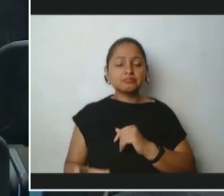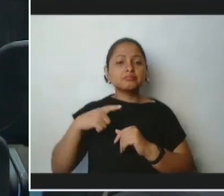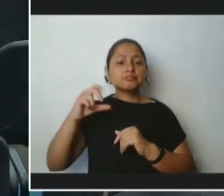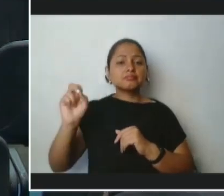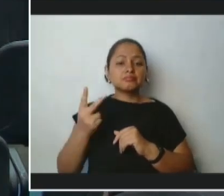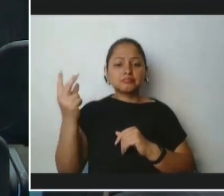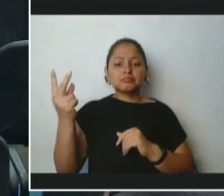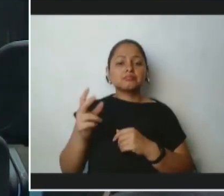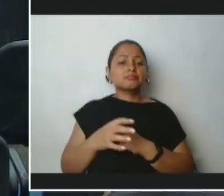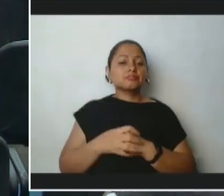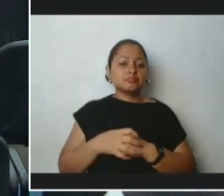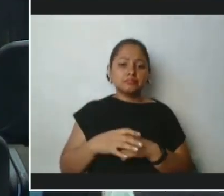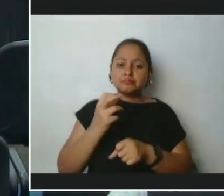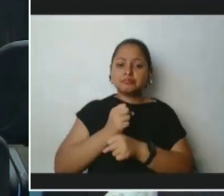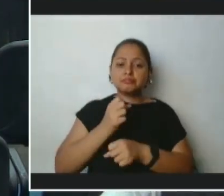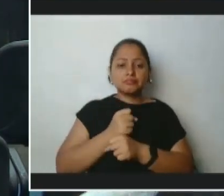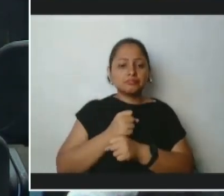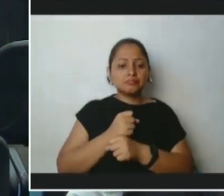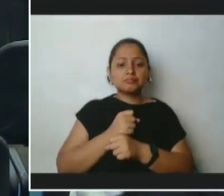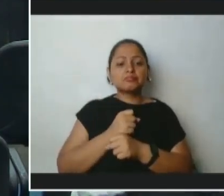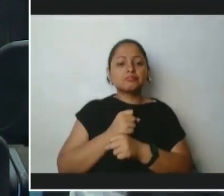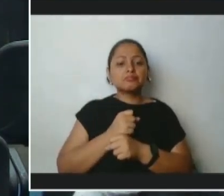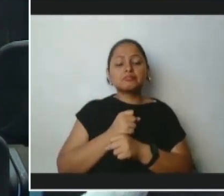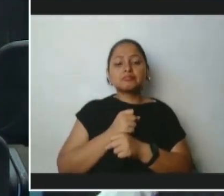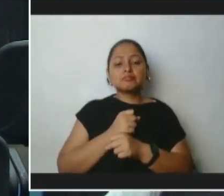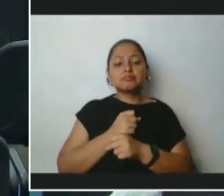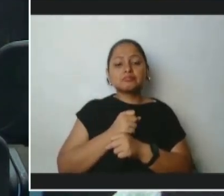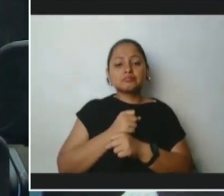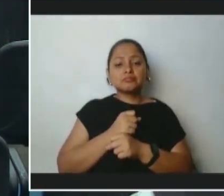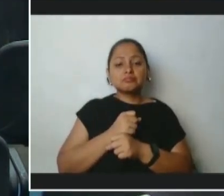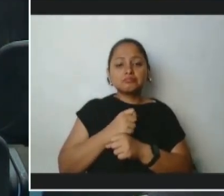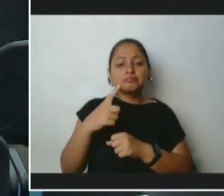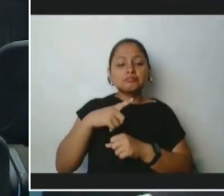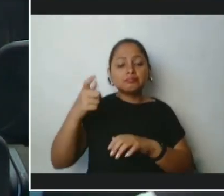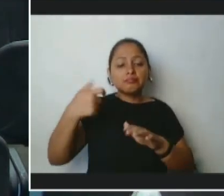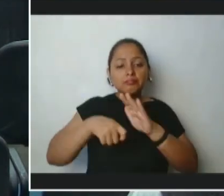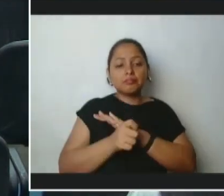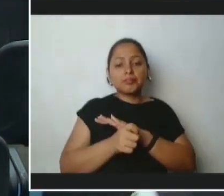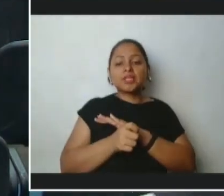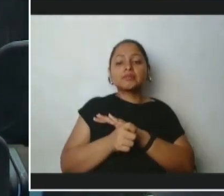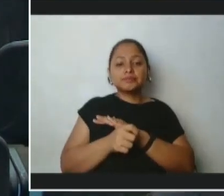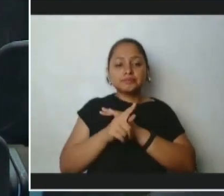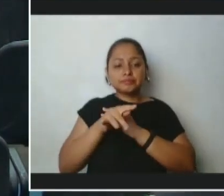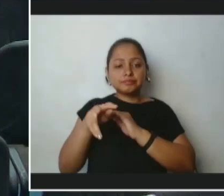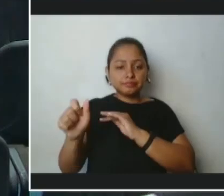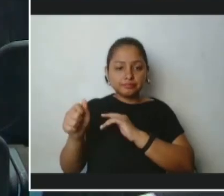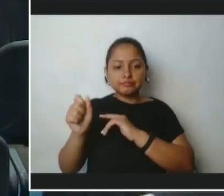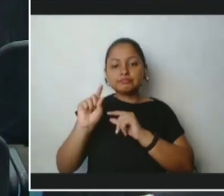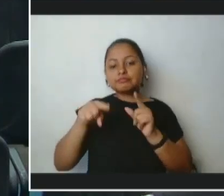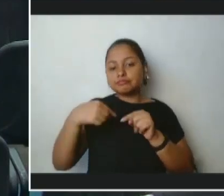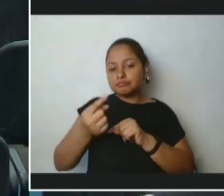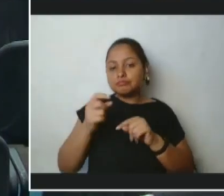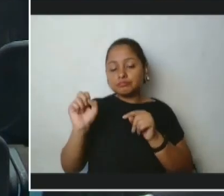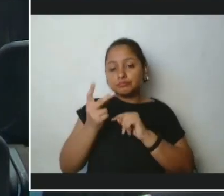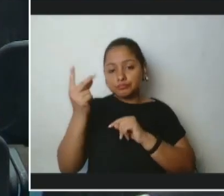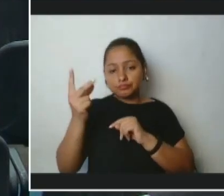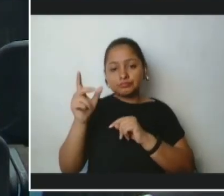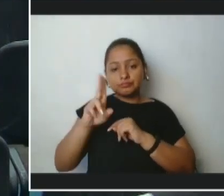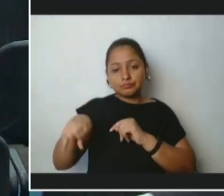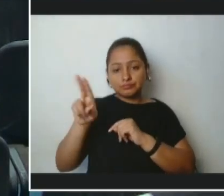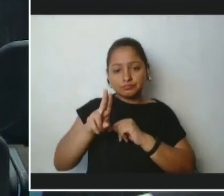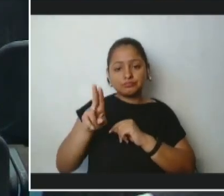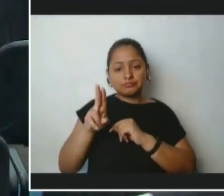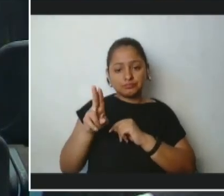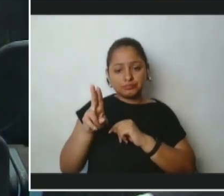pelo cálculo atuarial e é repassado para o Fundo de Previdência. Aí, esse valor é utilizado